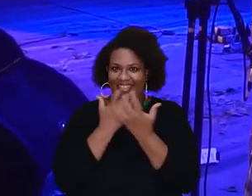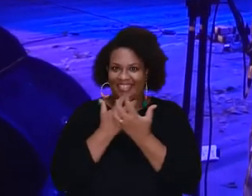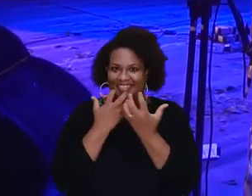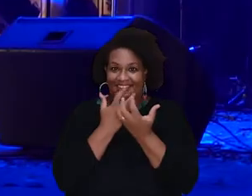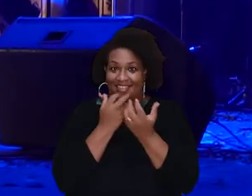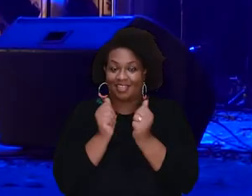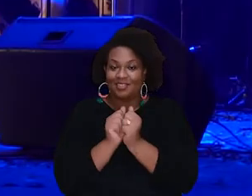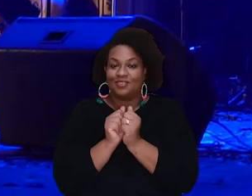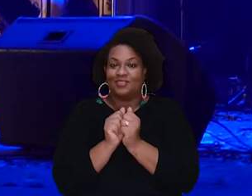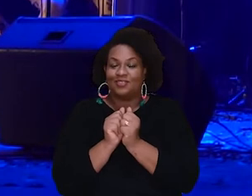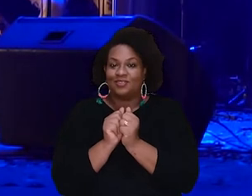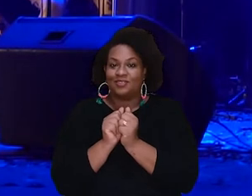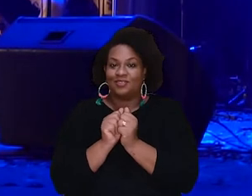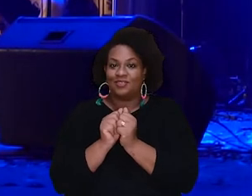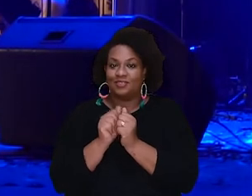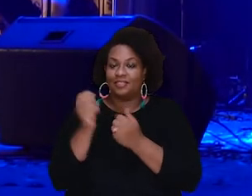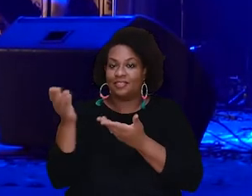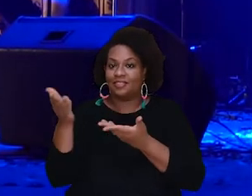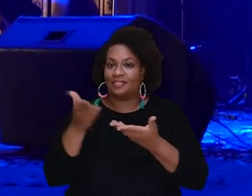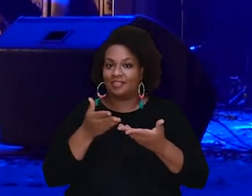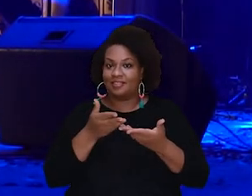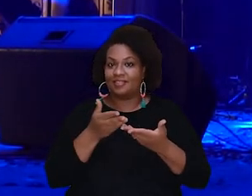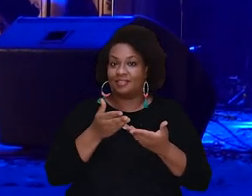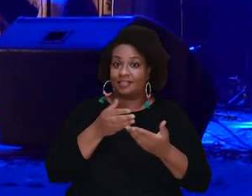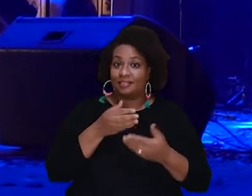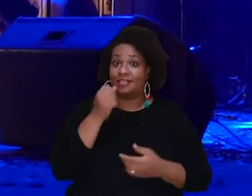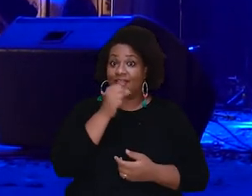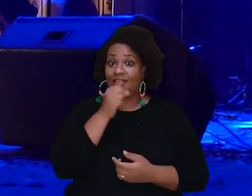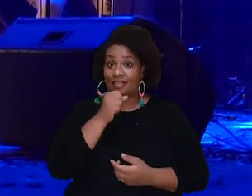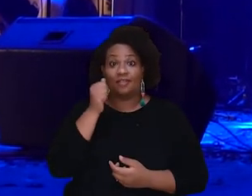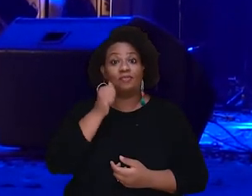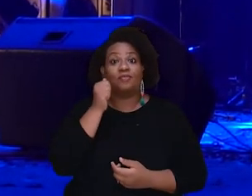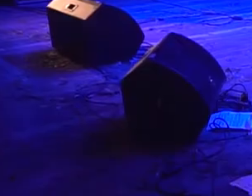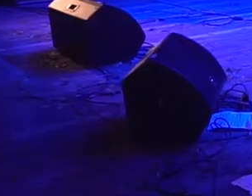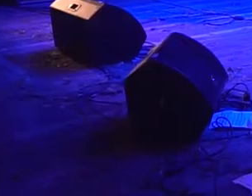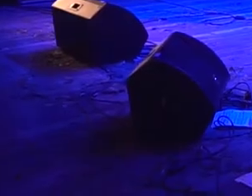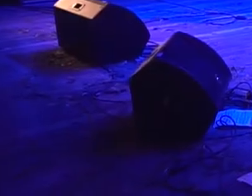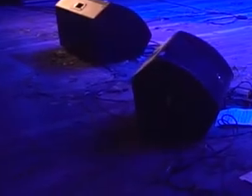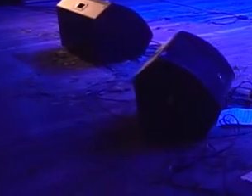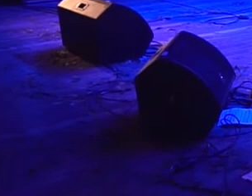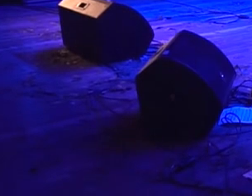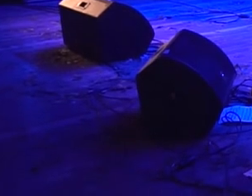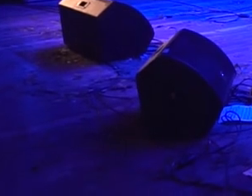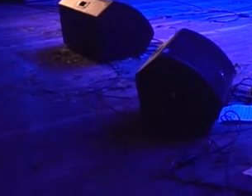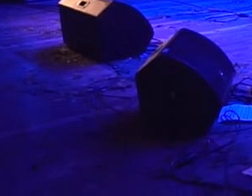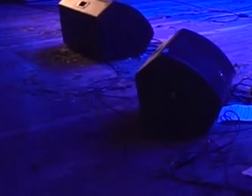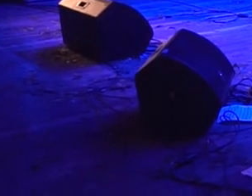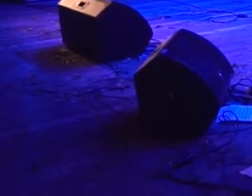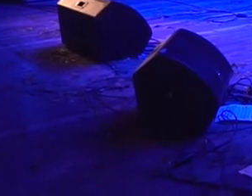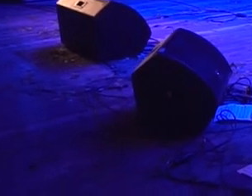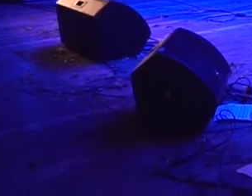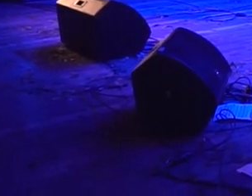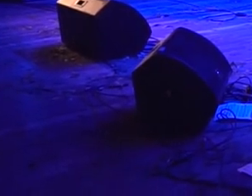Chamar para cantar comigo agora uma intérprete, uma cantora